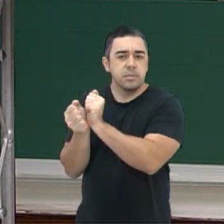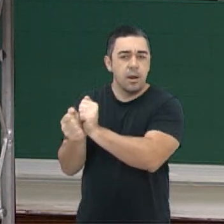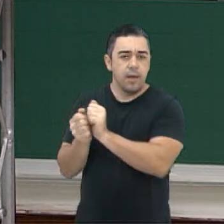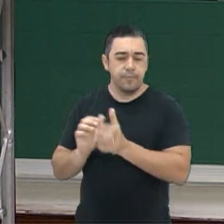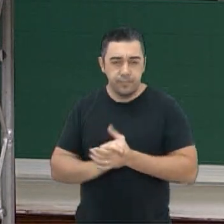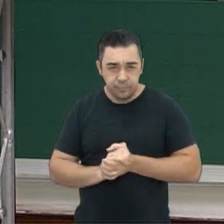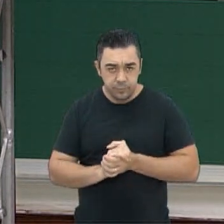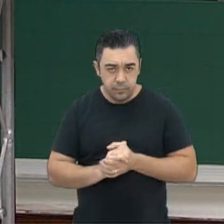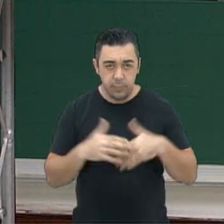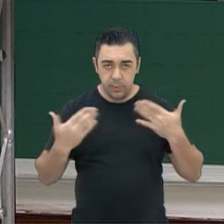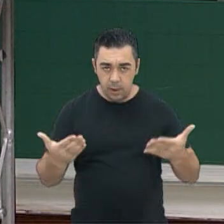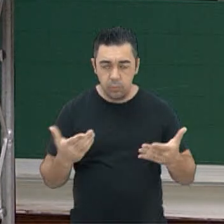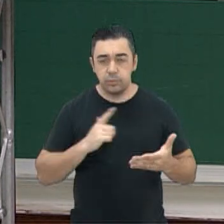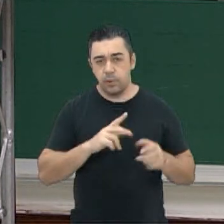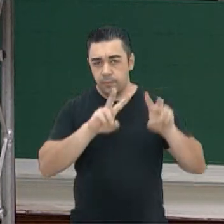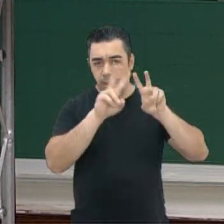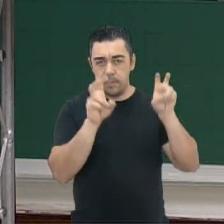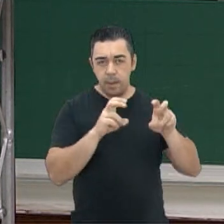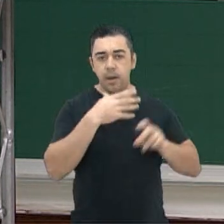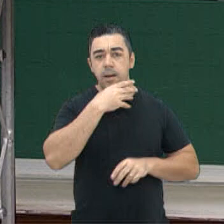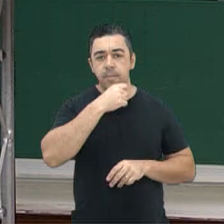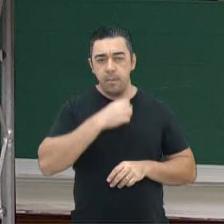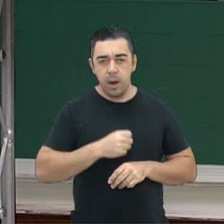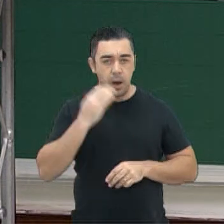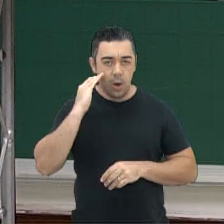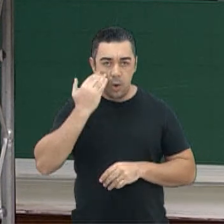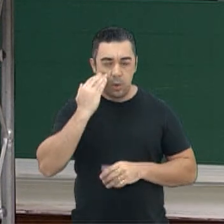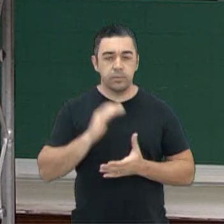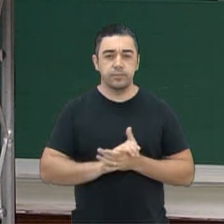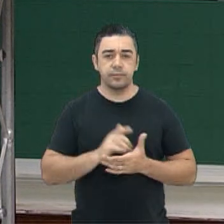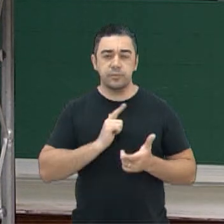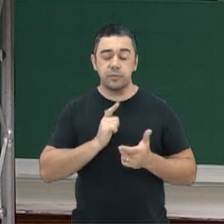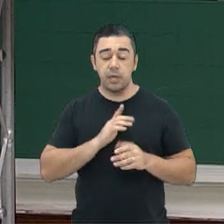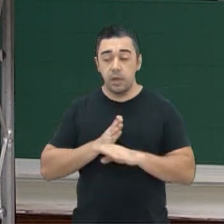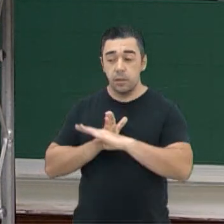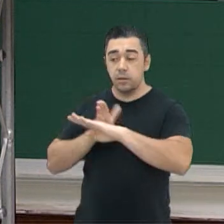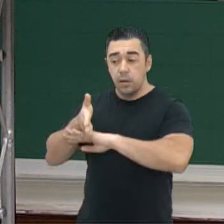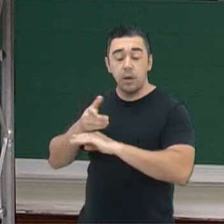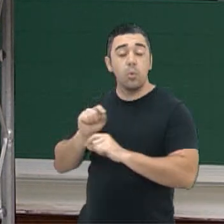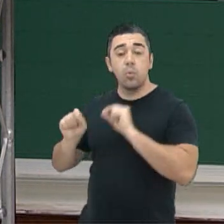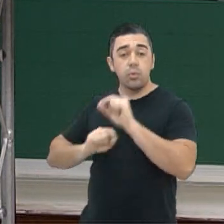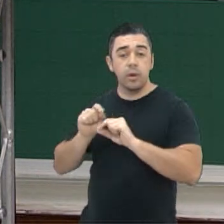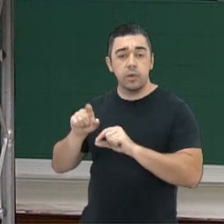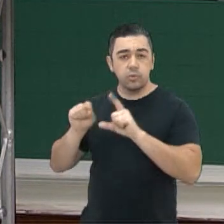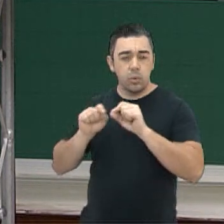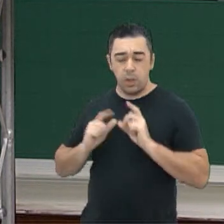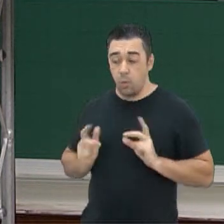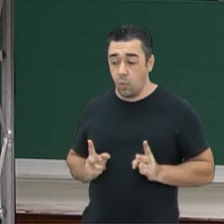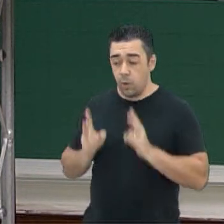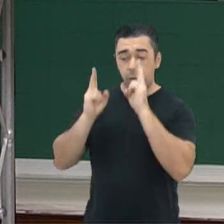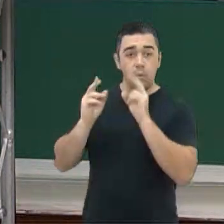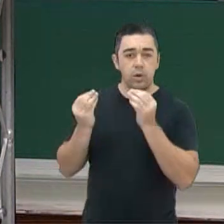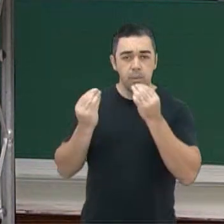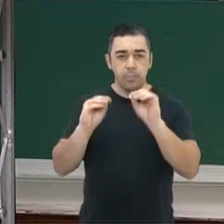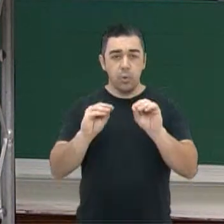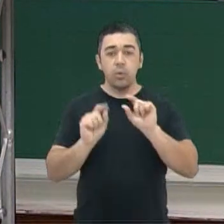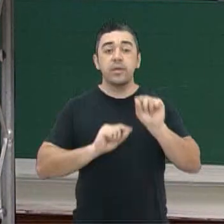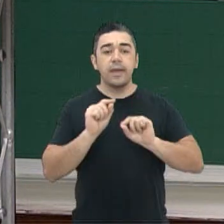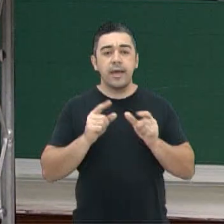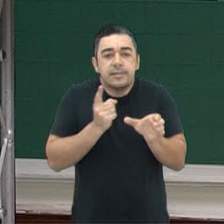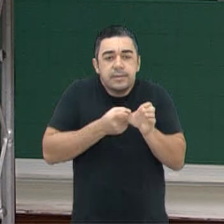Operação Barbarossa, tinha a Batalha de Kursk, Leningrado, mas optei por fazer um recorte e colocar a Batalha